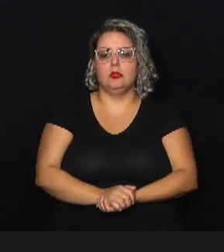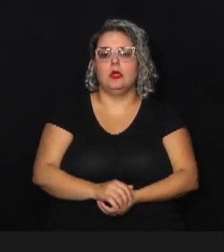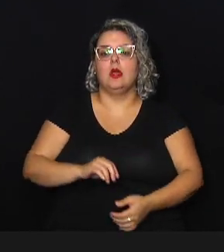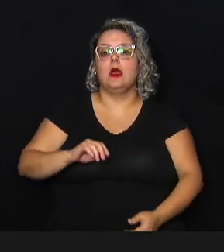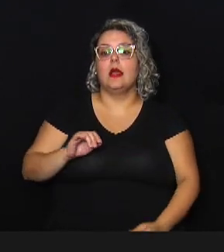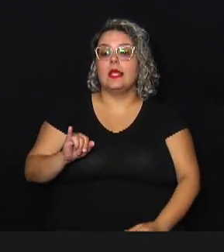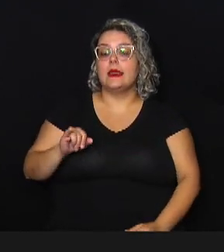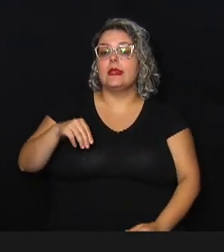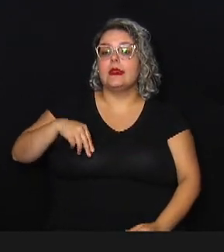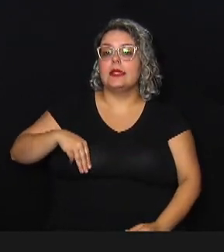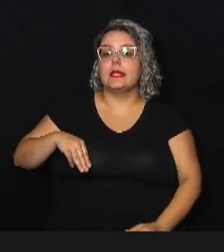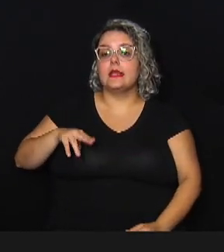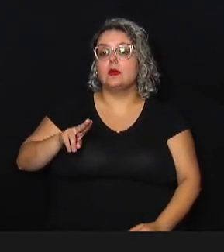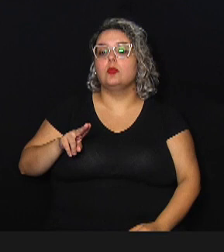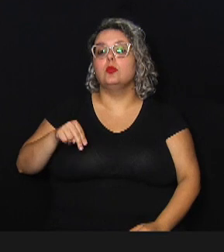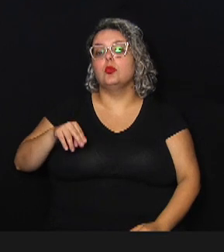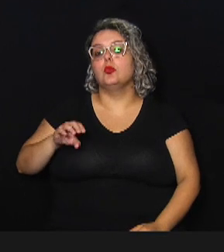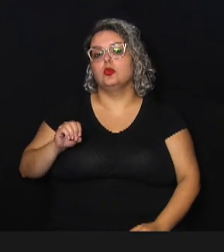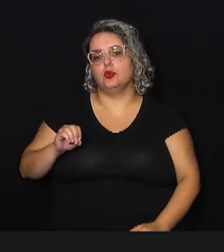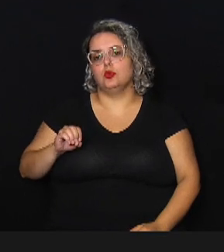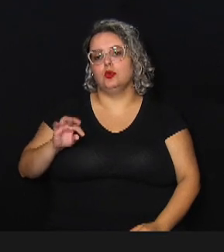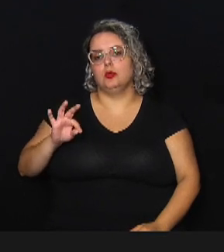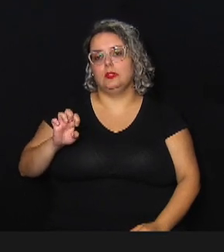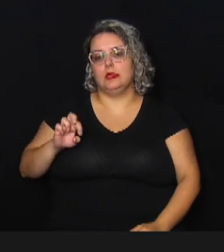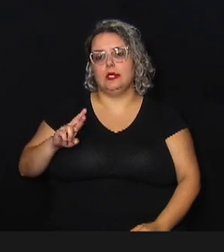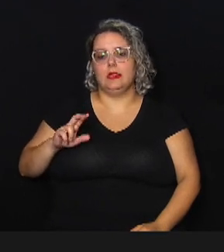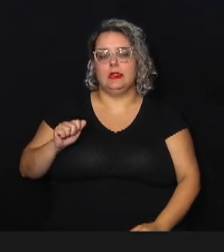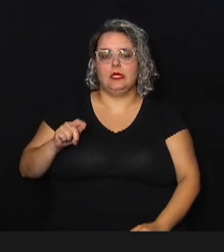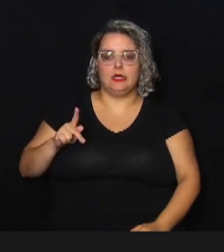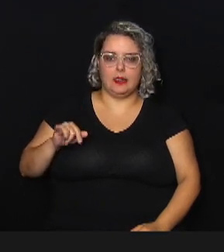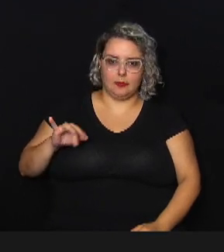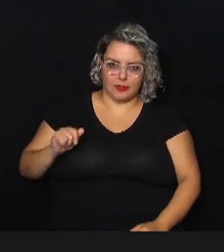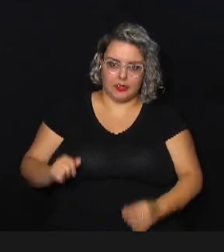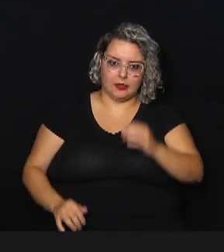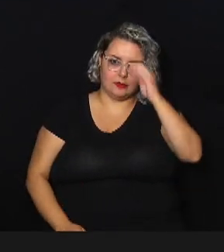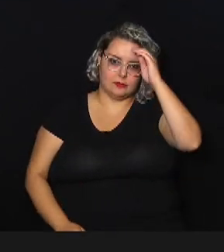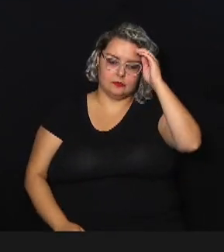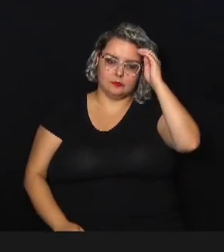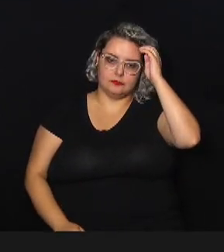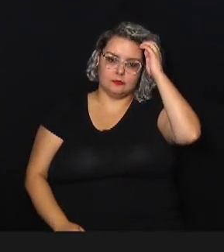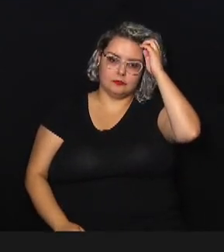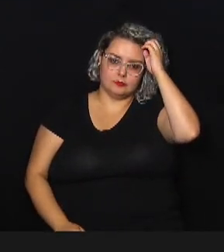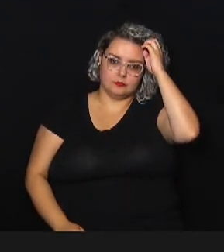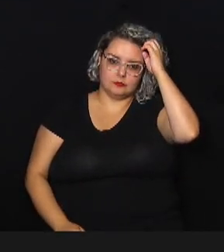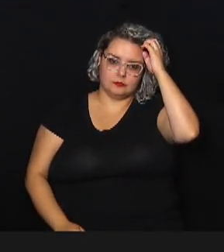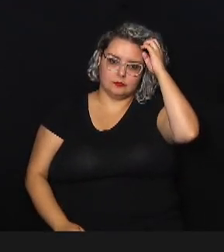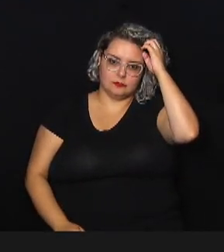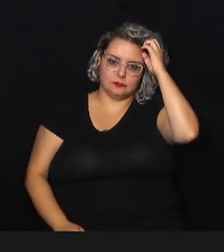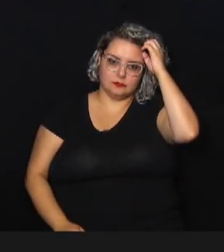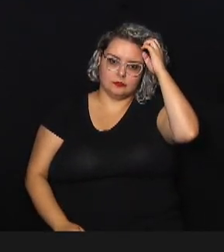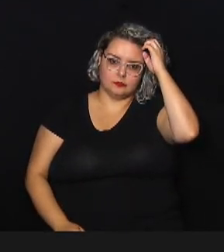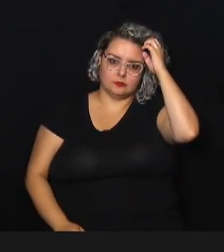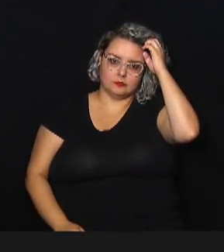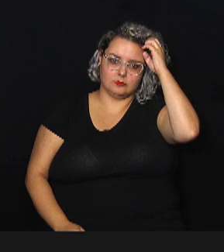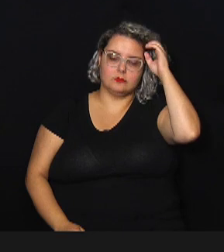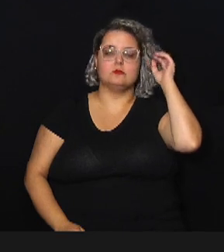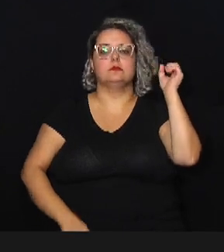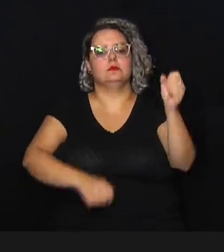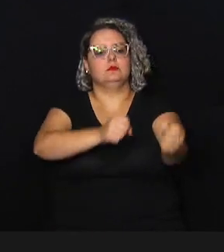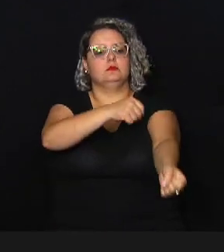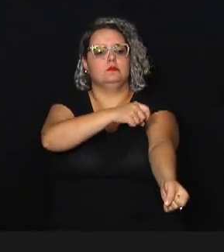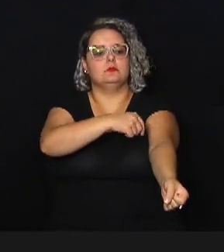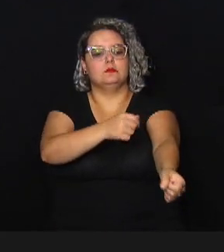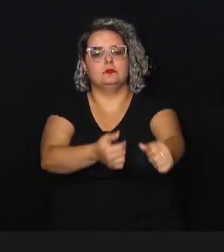imunoterapia, que são os anticorpos monoclonais. Tá? Então, mas basicamente com quimioterapia, as leucemias